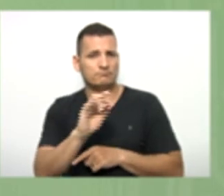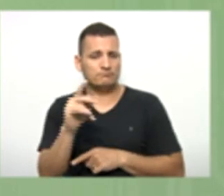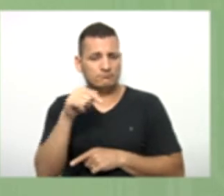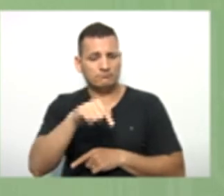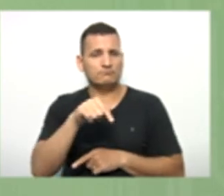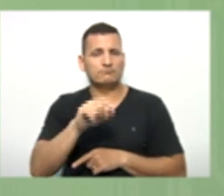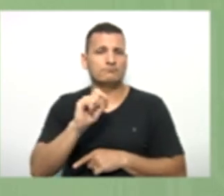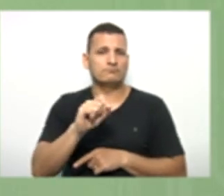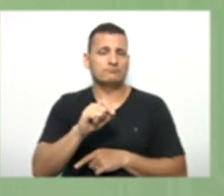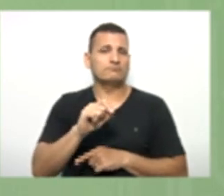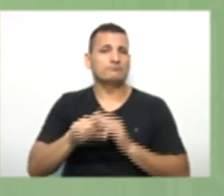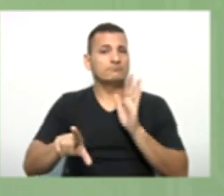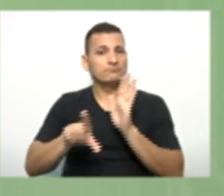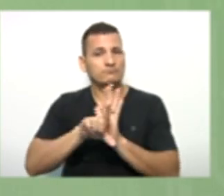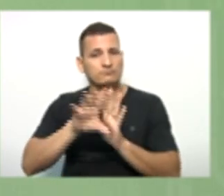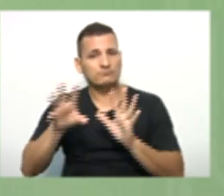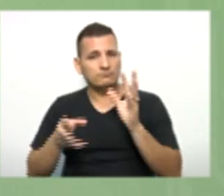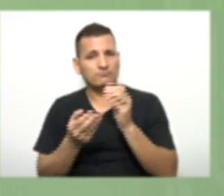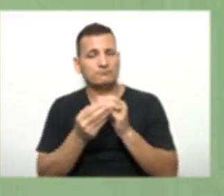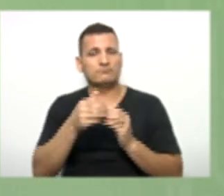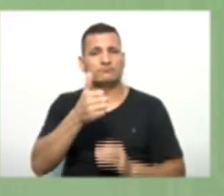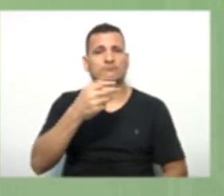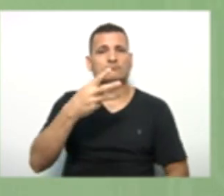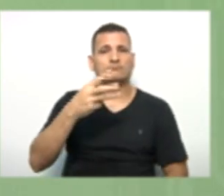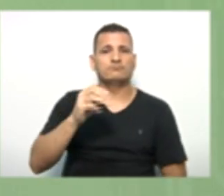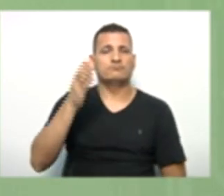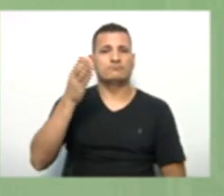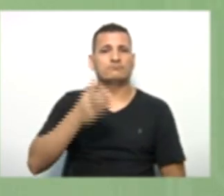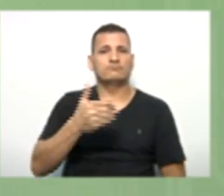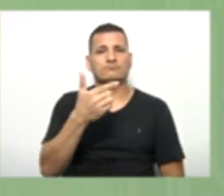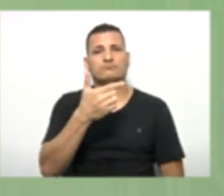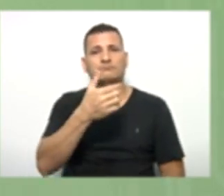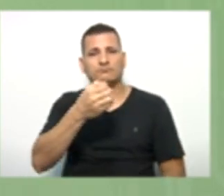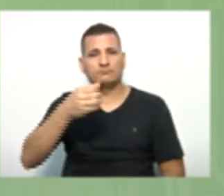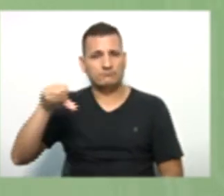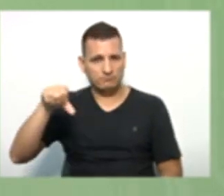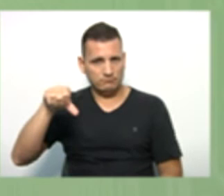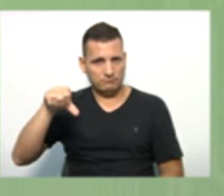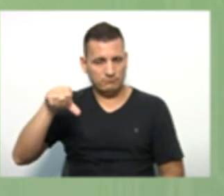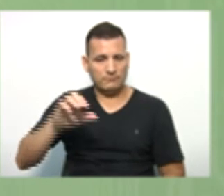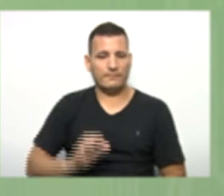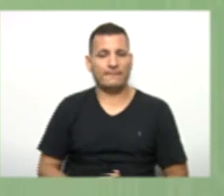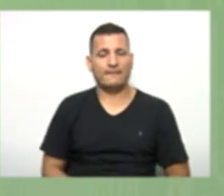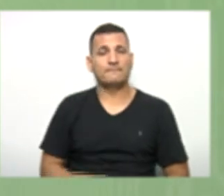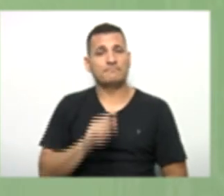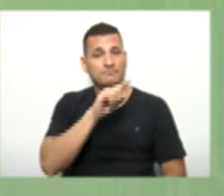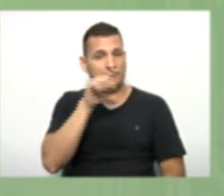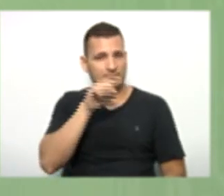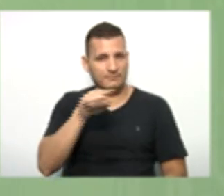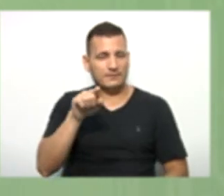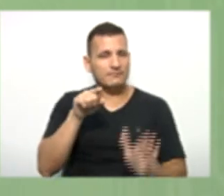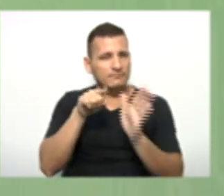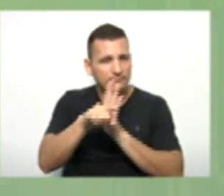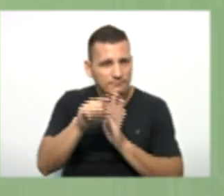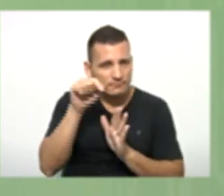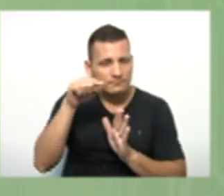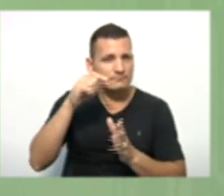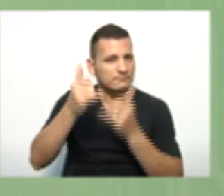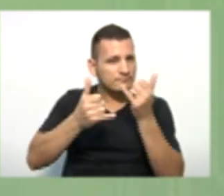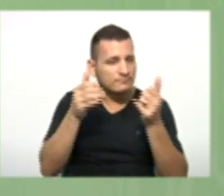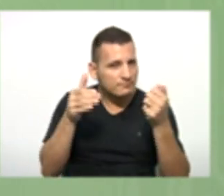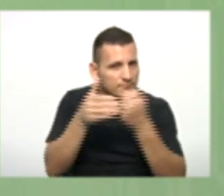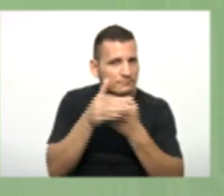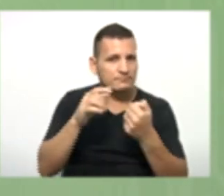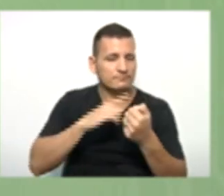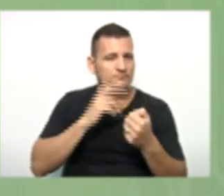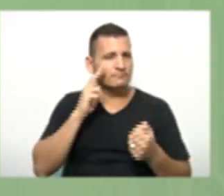os dispositivos da Lei Complementar 130 de 2009. Ok, olha, tem uma pegadinha aí, aparece o 12 duas vezes,